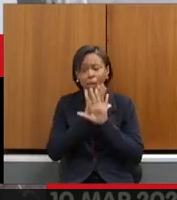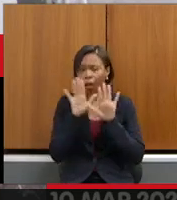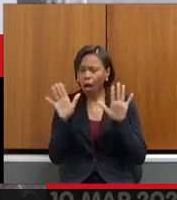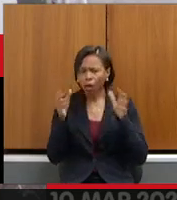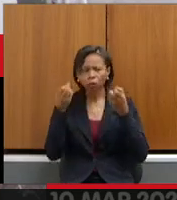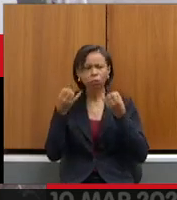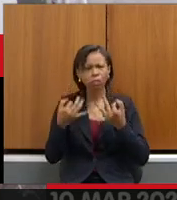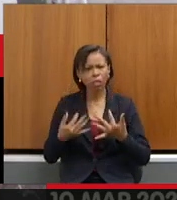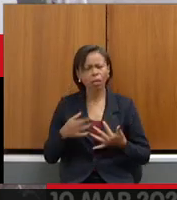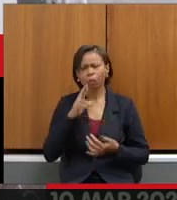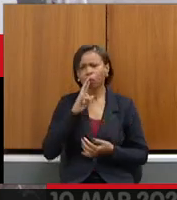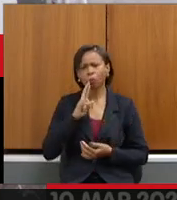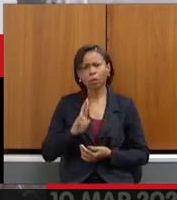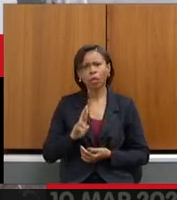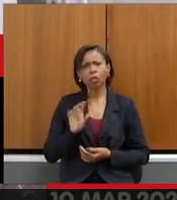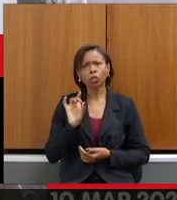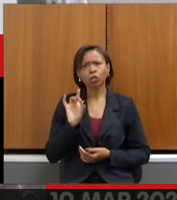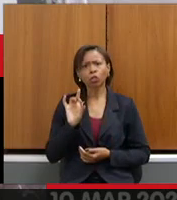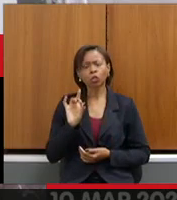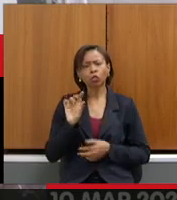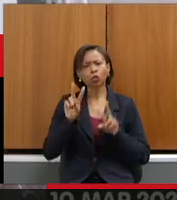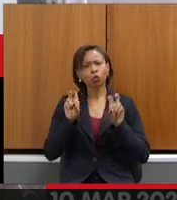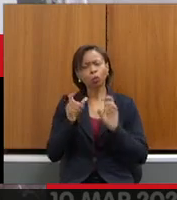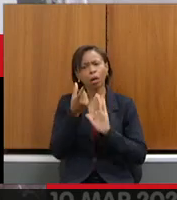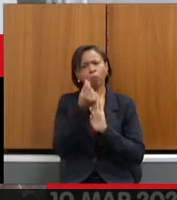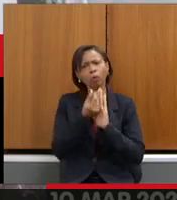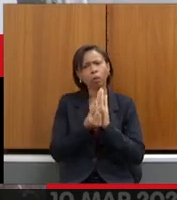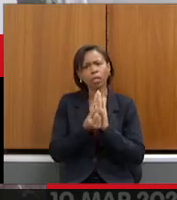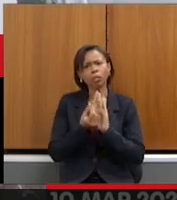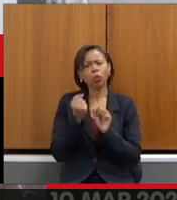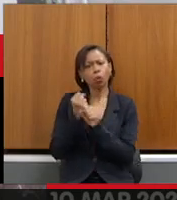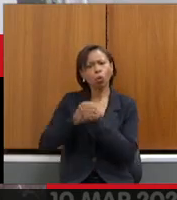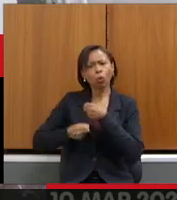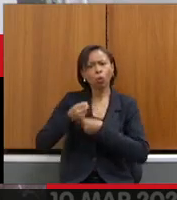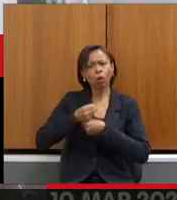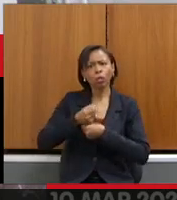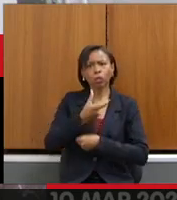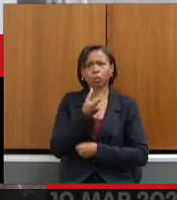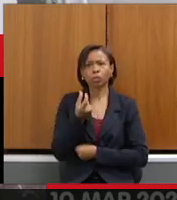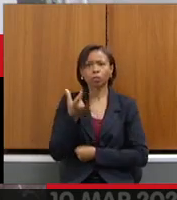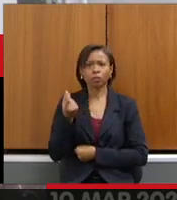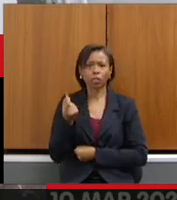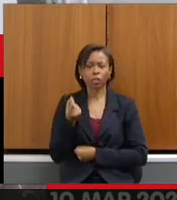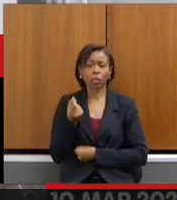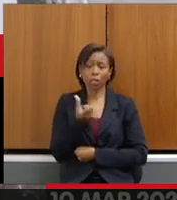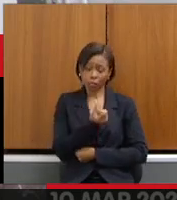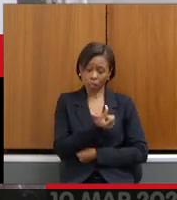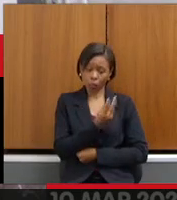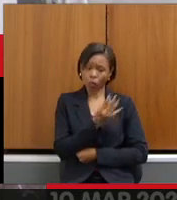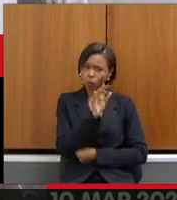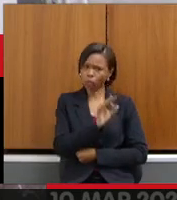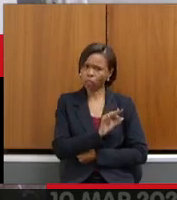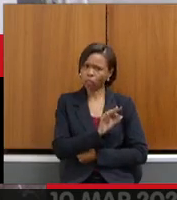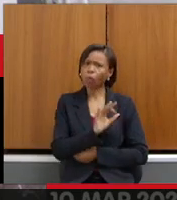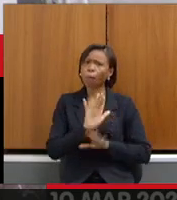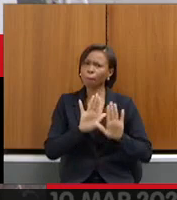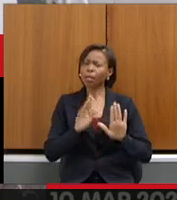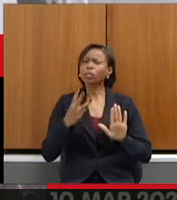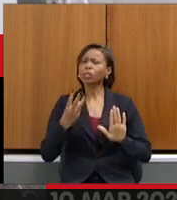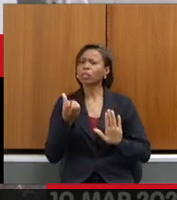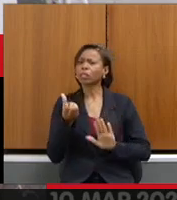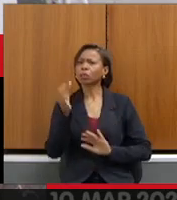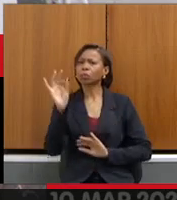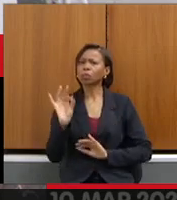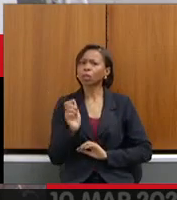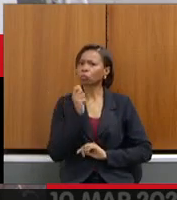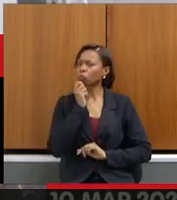quanto à execução orçamentária do ano de 2020 secretário de 64 por cento se os trinta e seis por cento que não foram